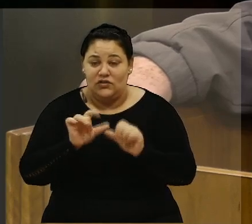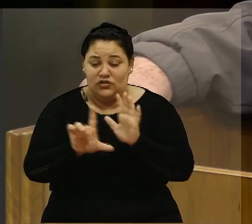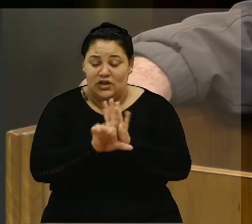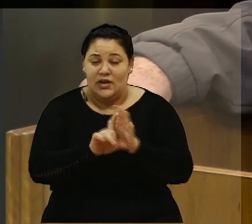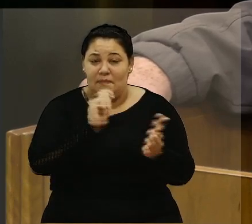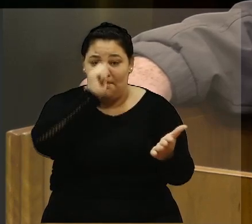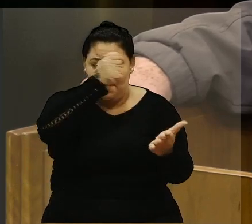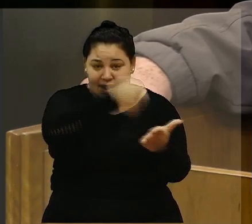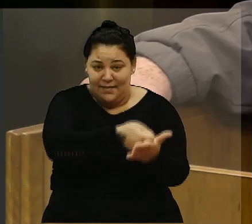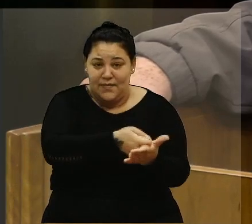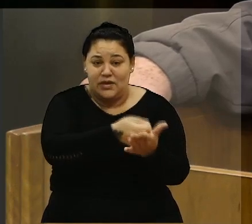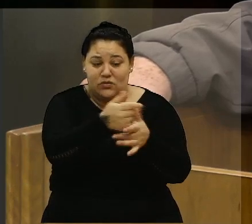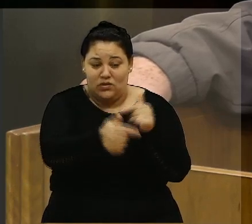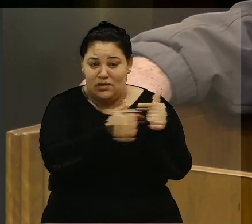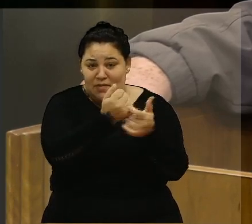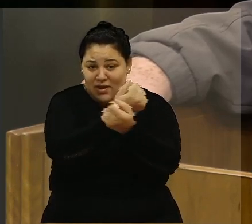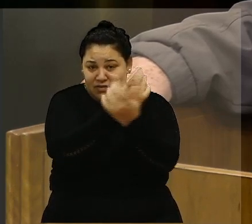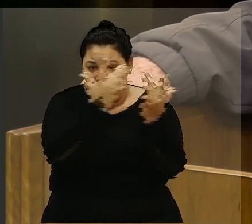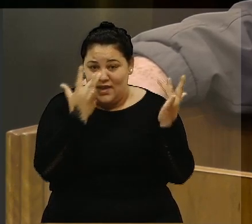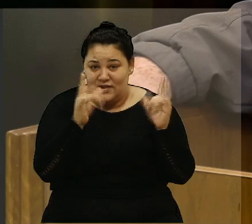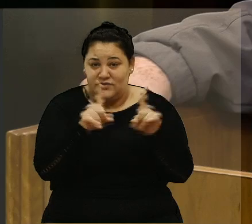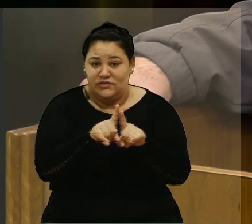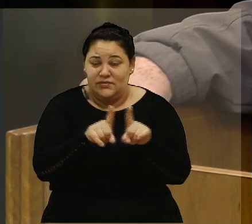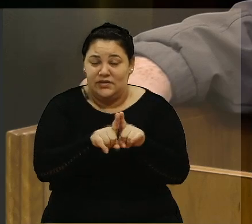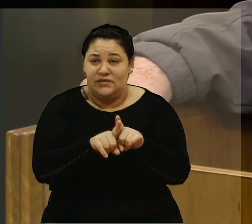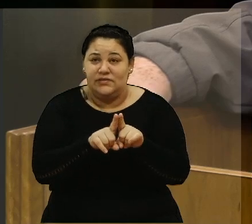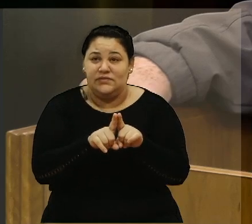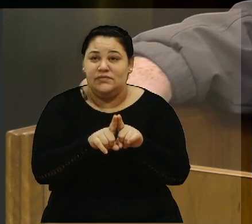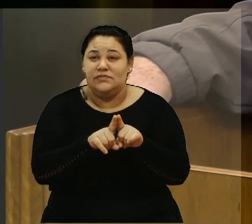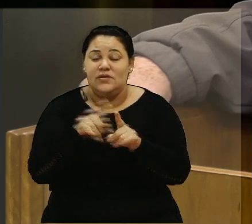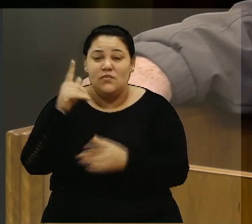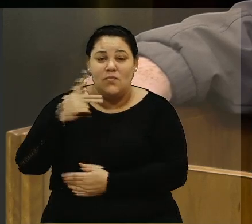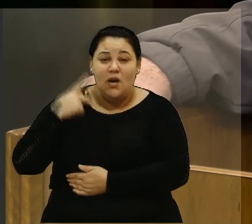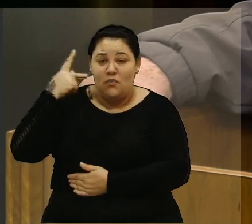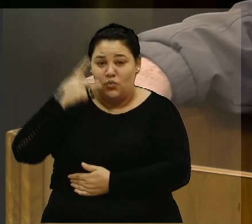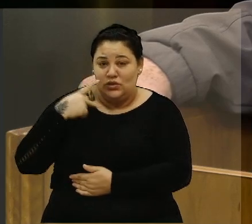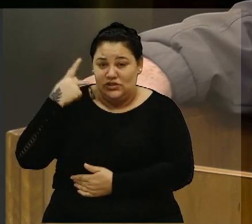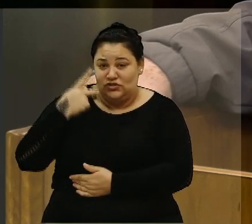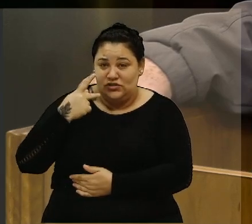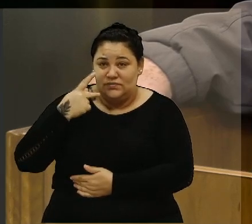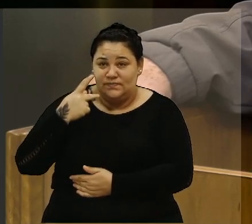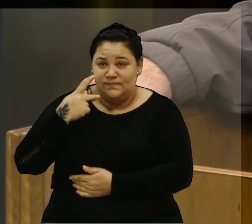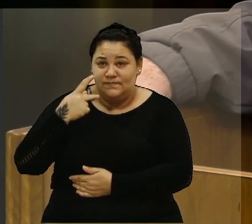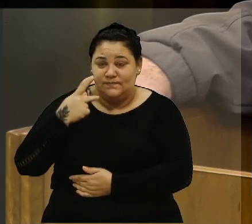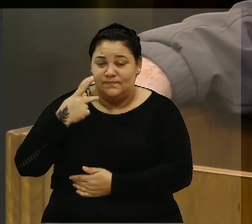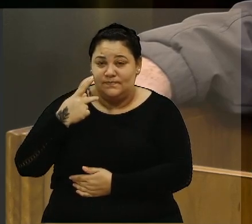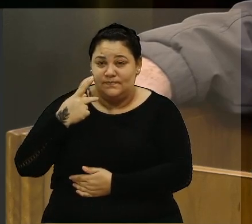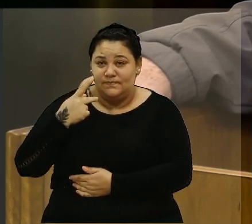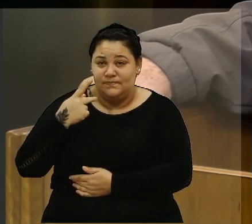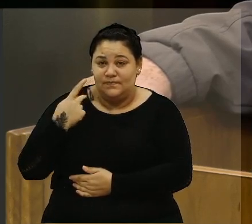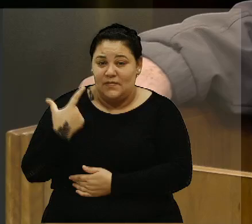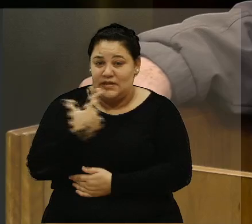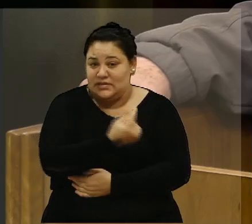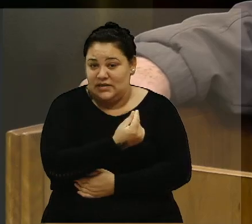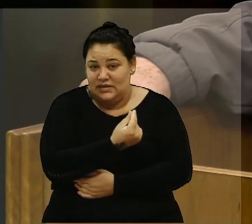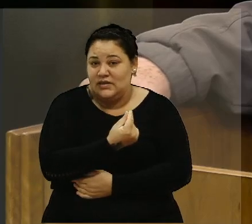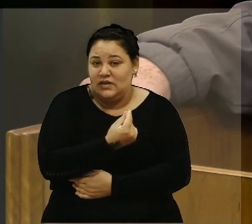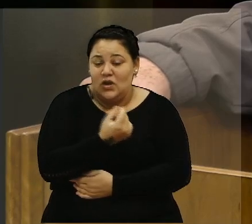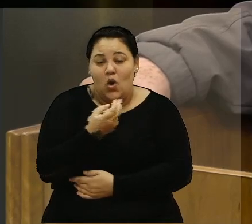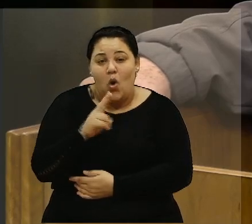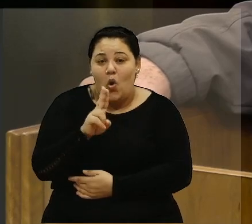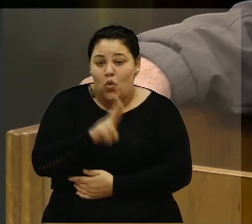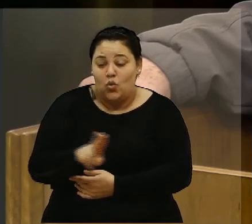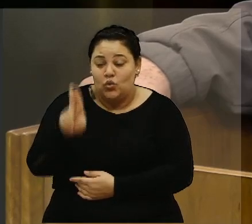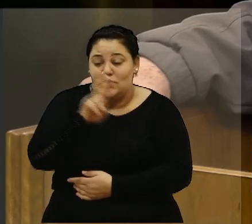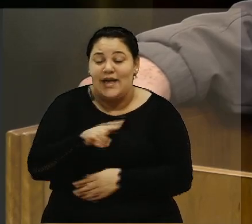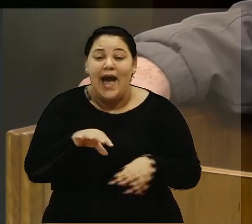Pagamento por serviços ambientais, uma política de desapropriação, com pagamento justo das